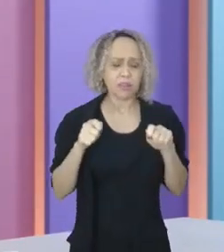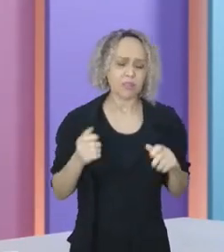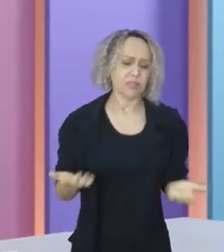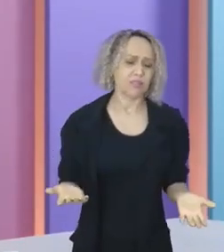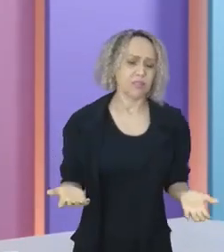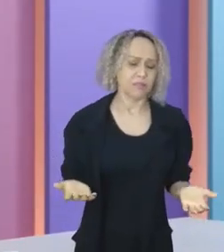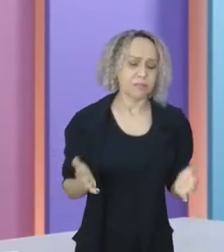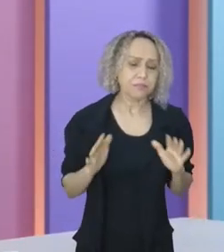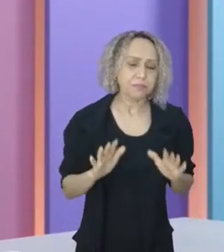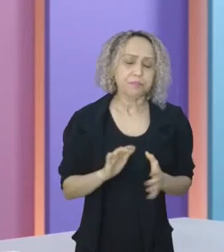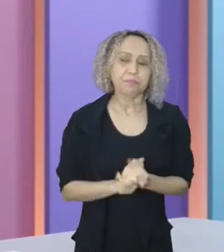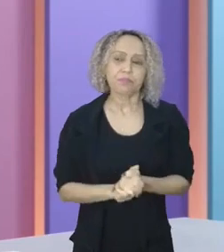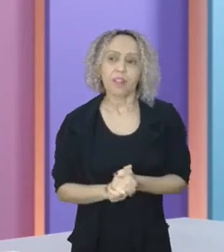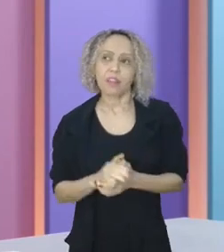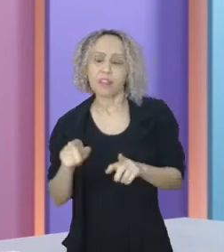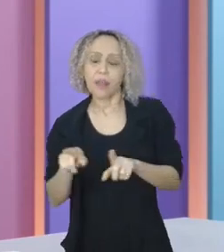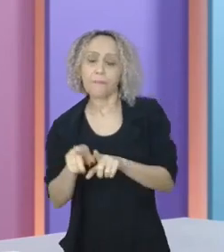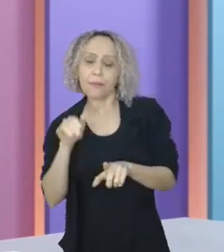seja também